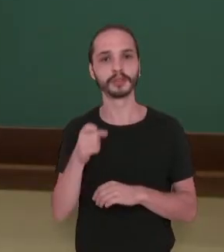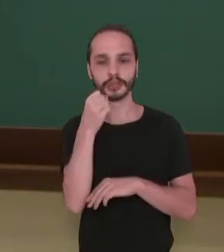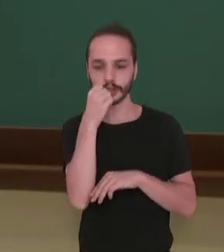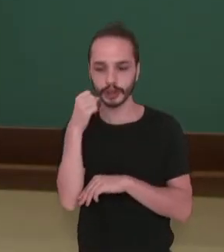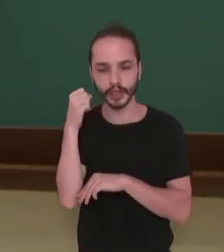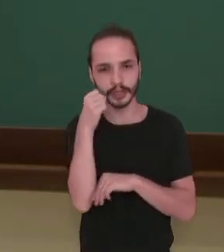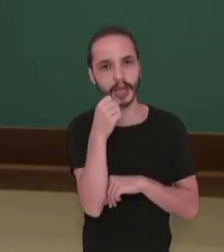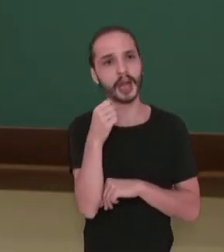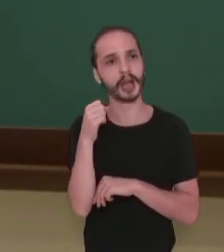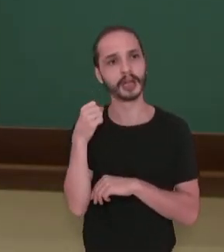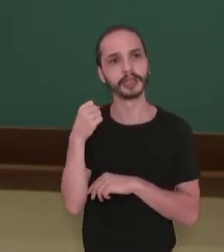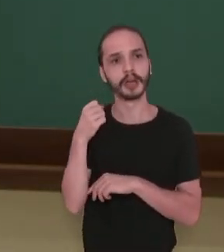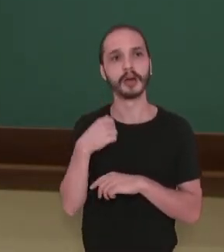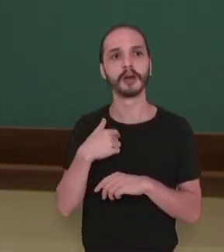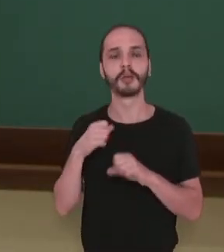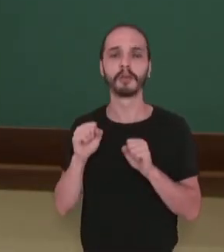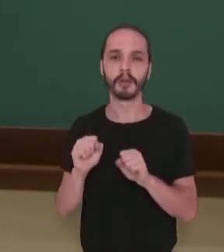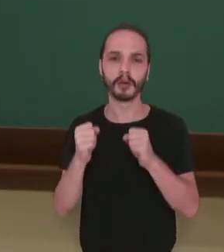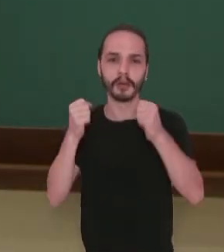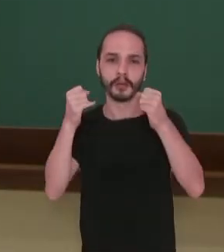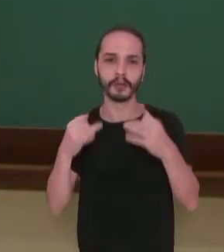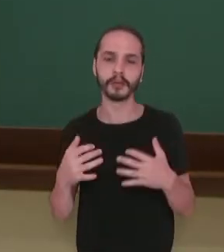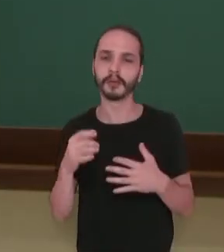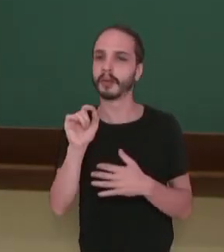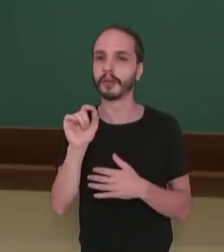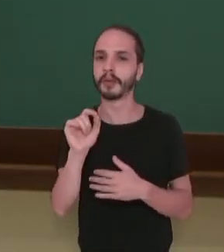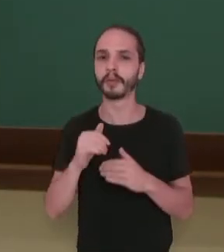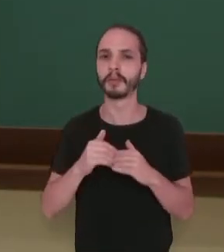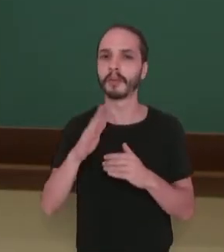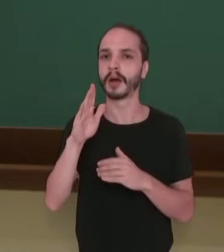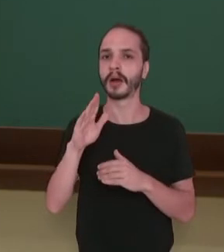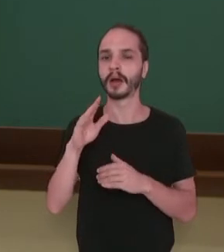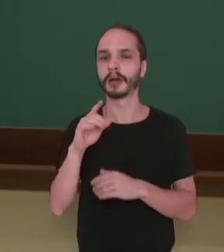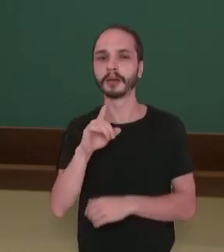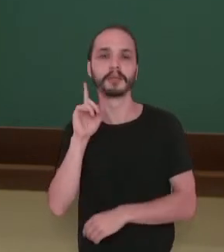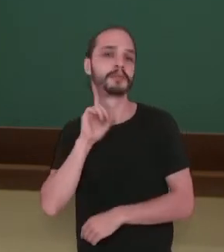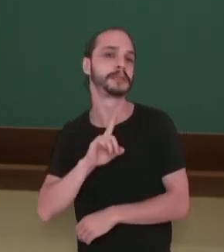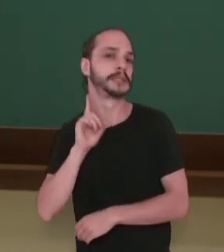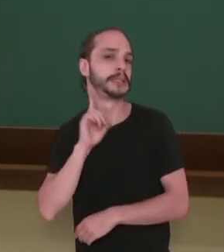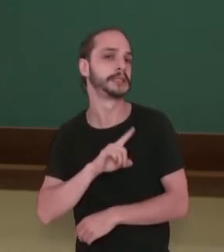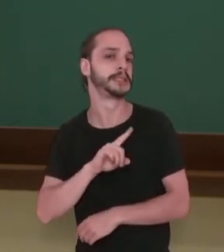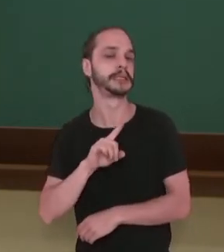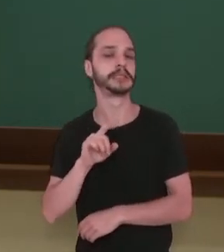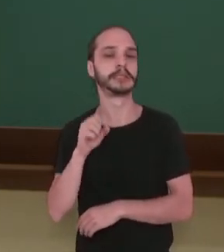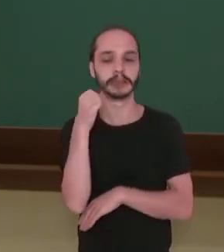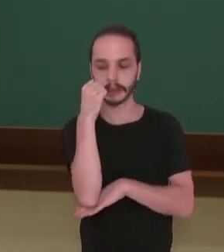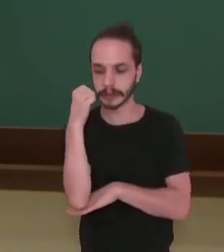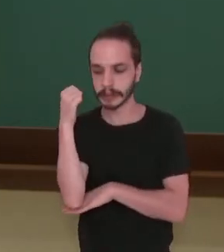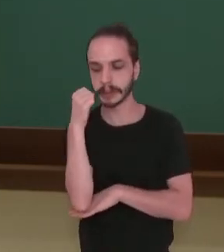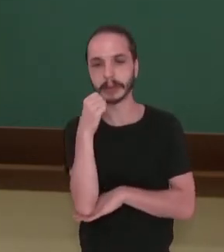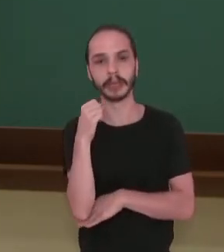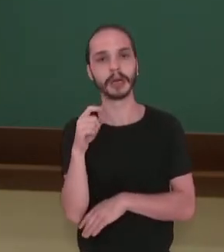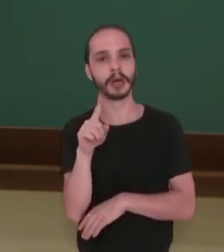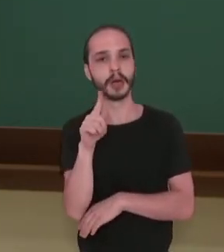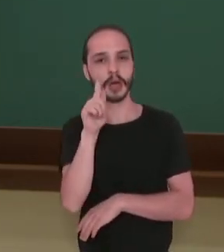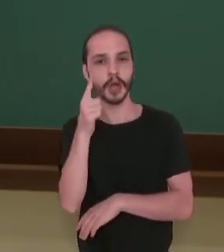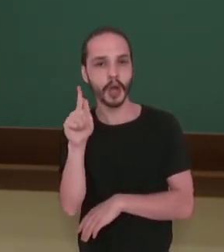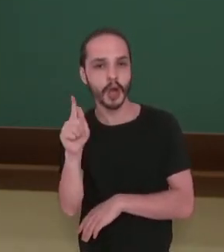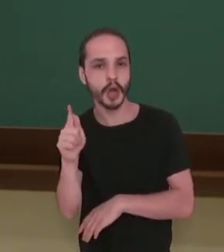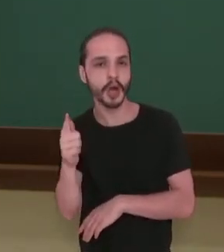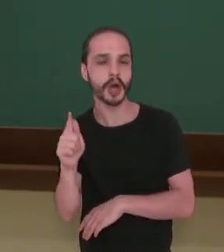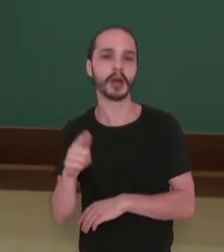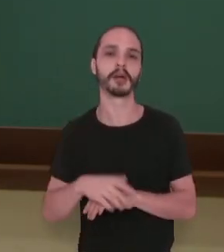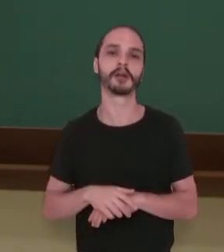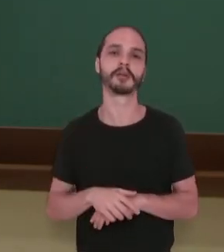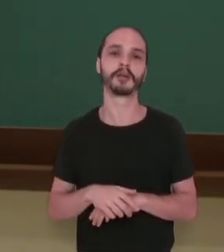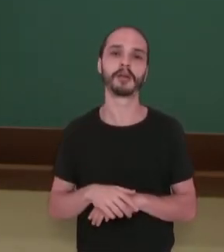que a gente pode dizer que o sertanejo ele é mais ali de Minas, né? Goiás, mas também se